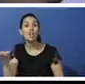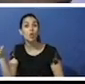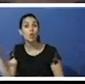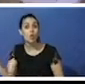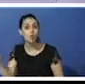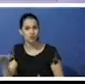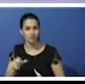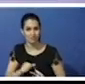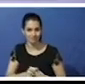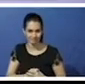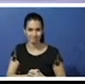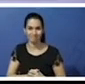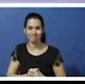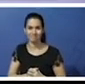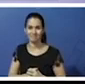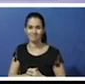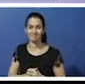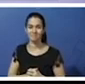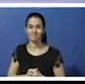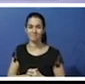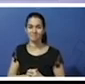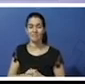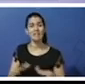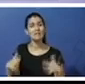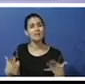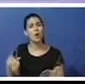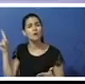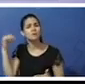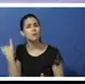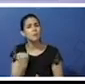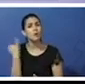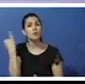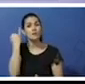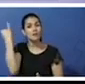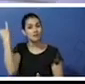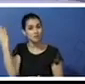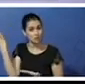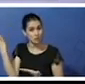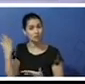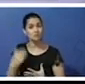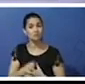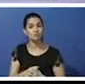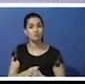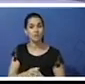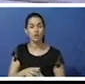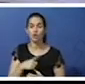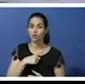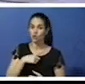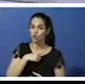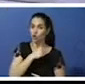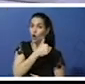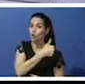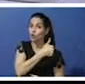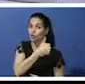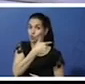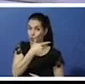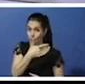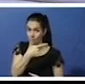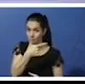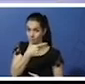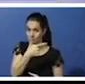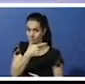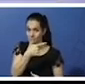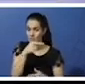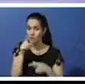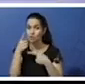menininhos, né? Então, isso é muito importante aqui, ó. Eu tinha 12